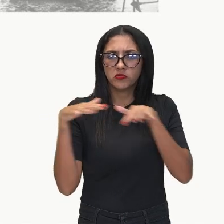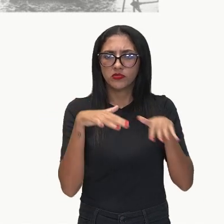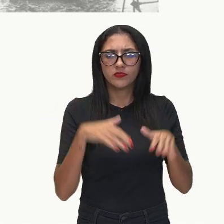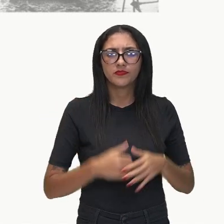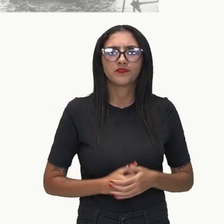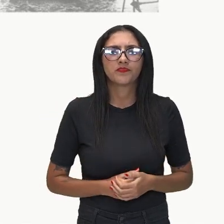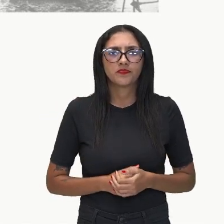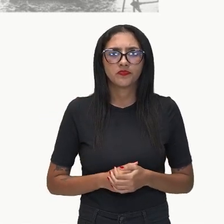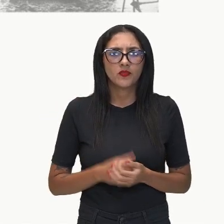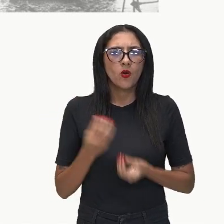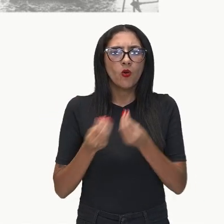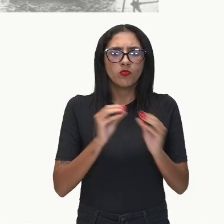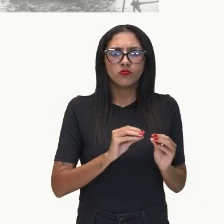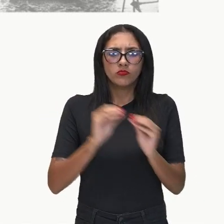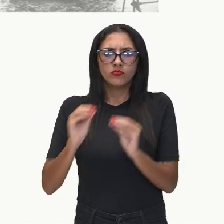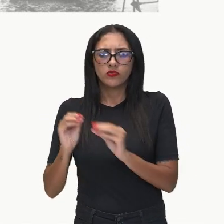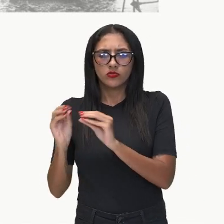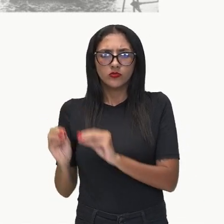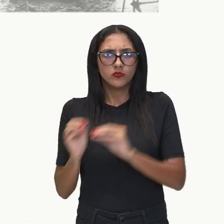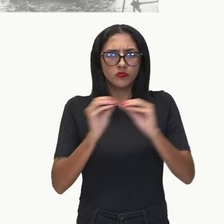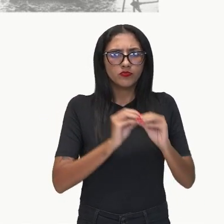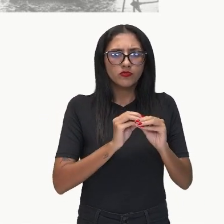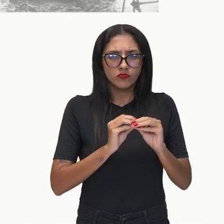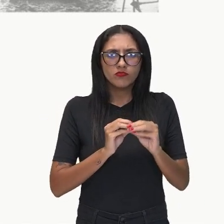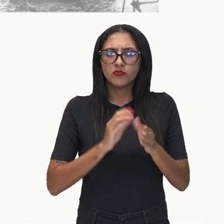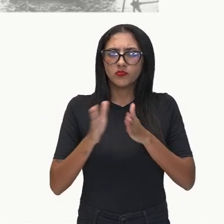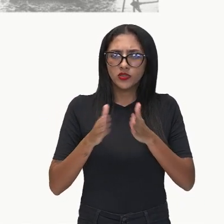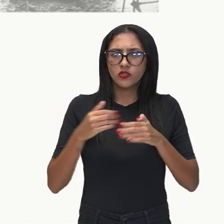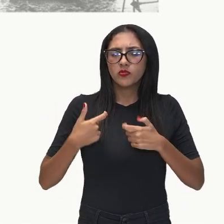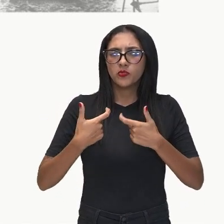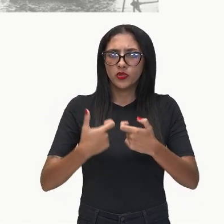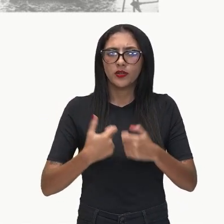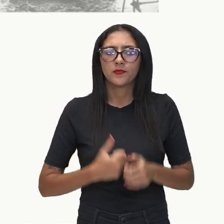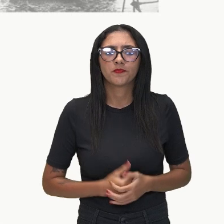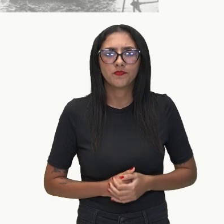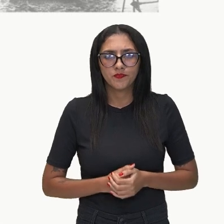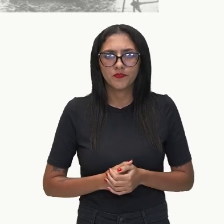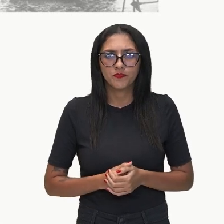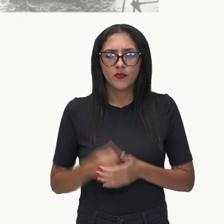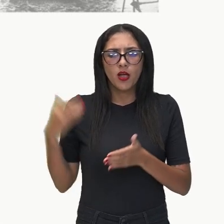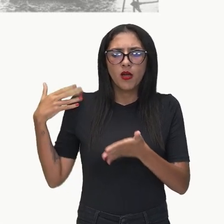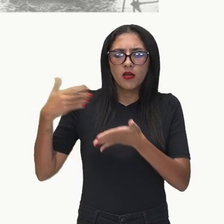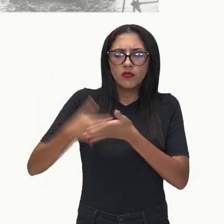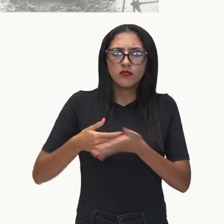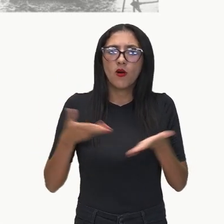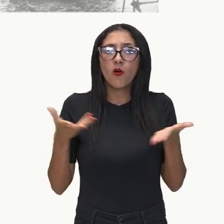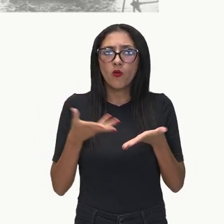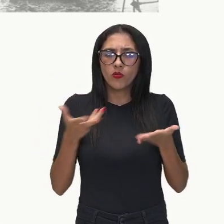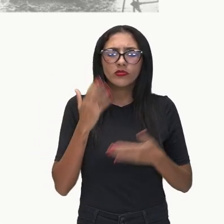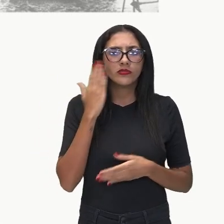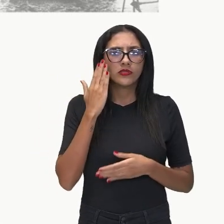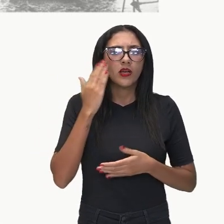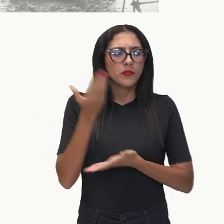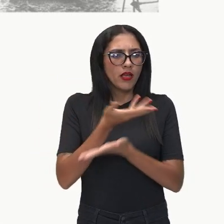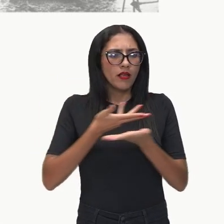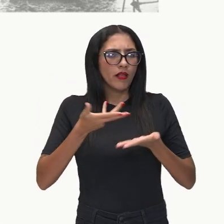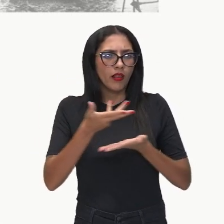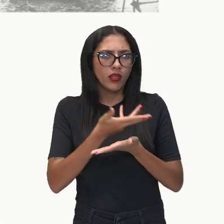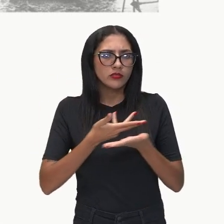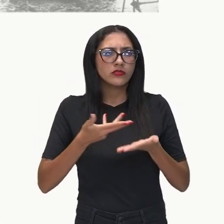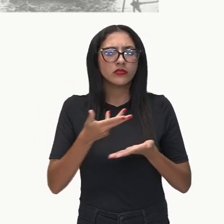logística mundial evoluiu bastante, hoje em dia por outros motivos, inclusive comércio, etc., mas lá houve